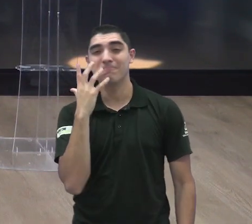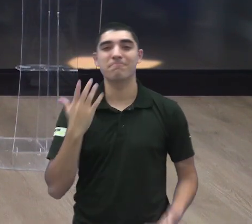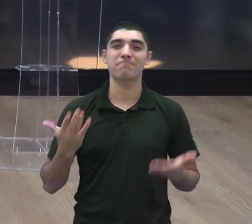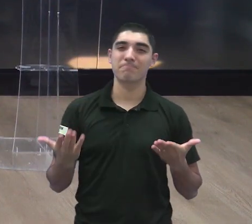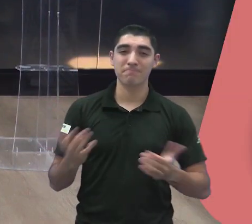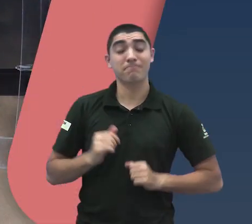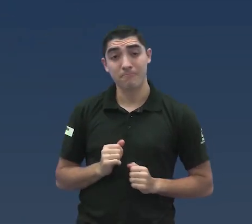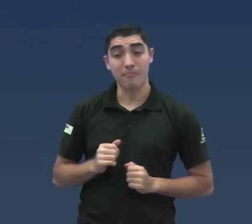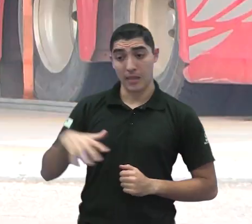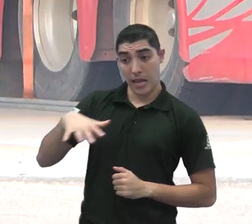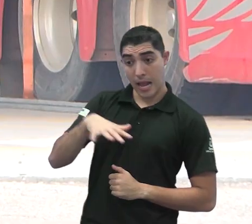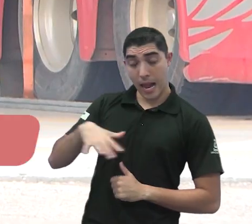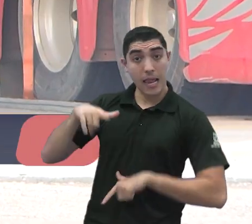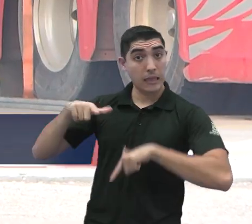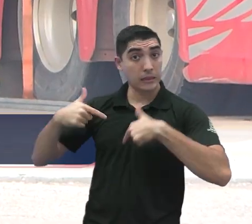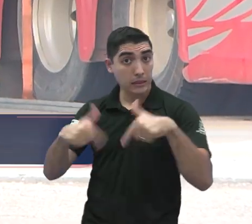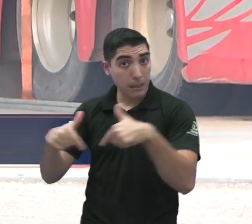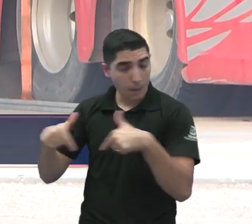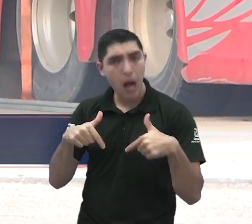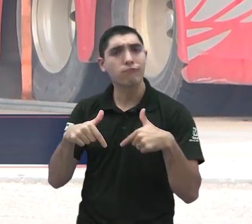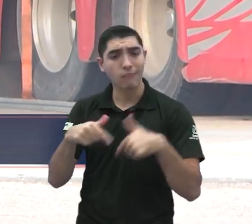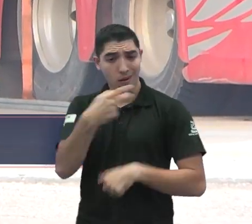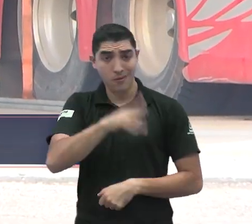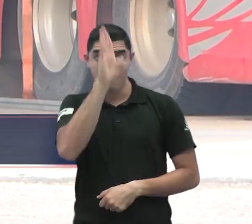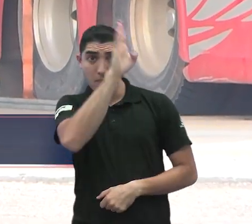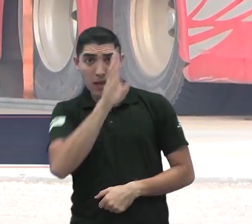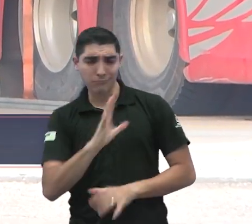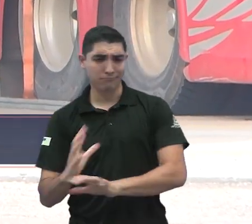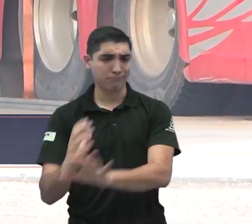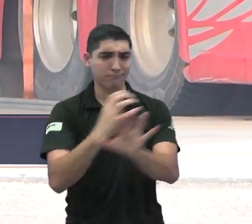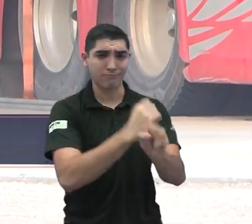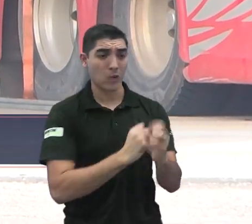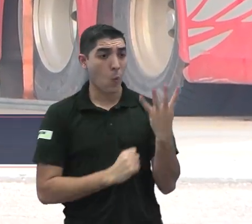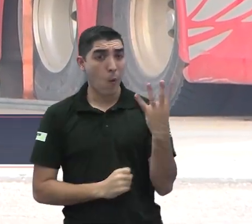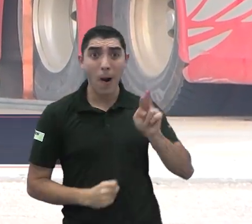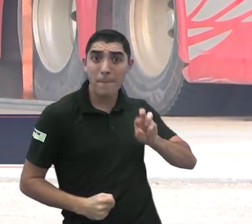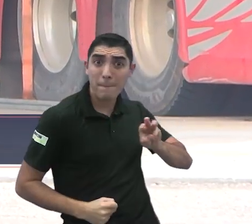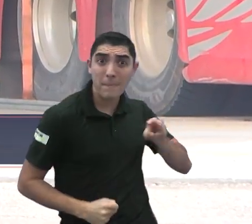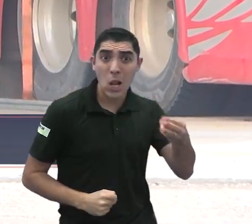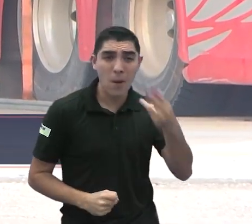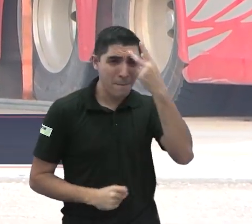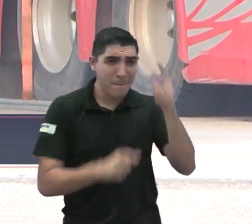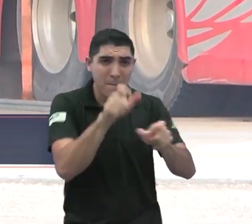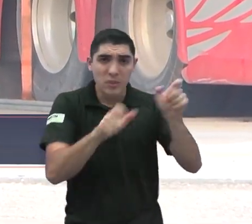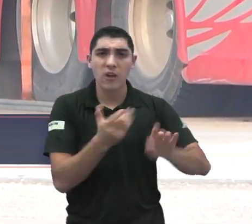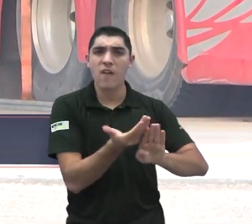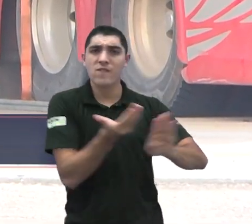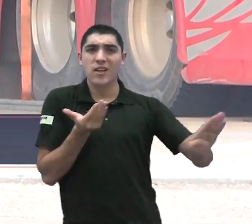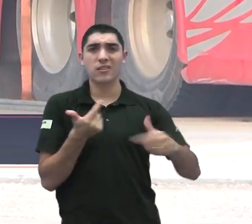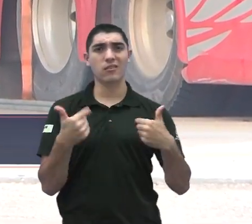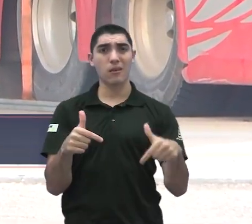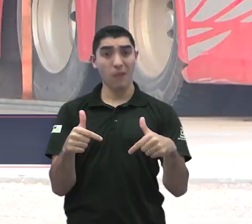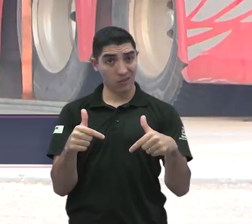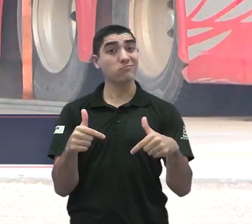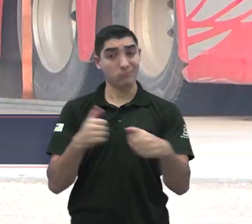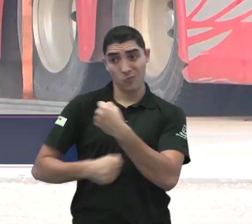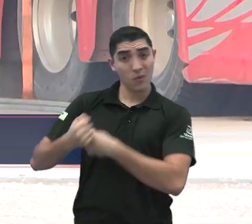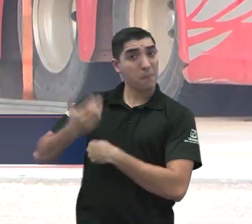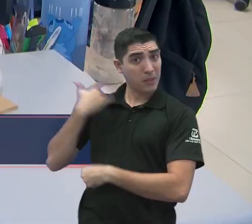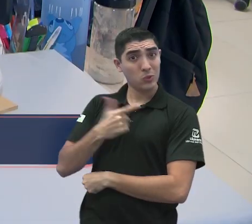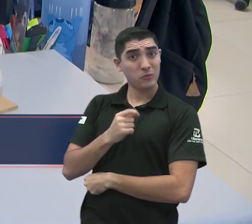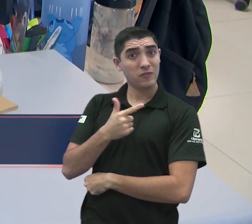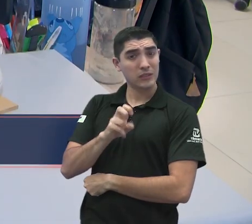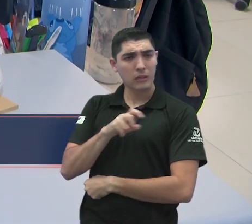de 2026. Mercado de trabalho. Brasil tem 4 milhões de afastamentos do trabalho em